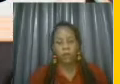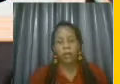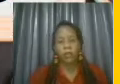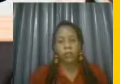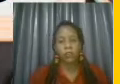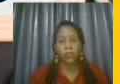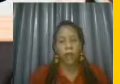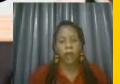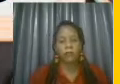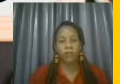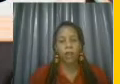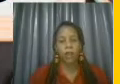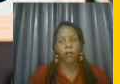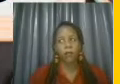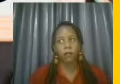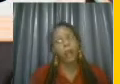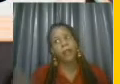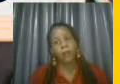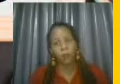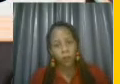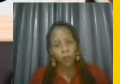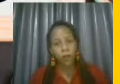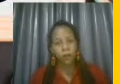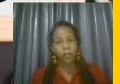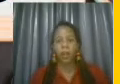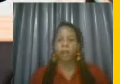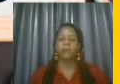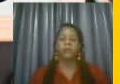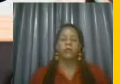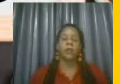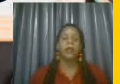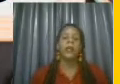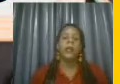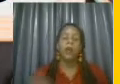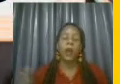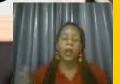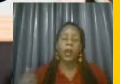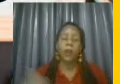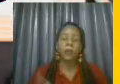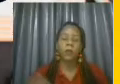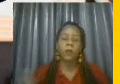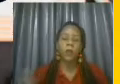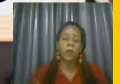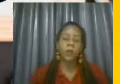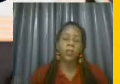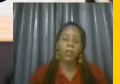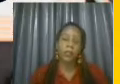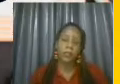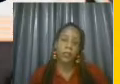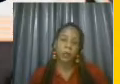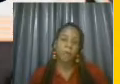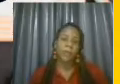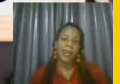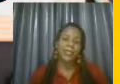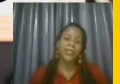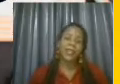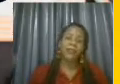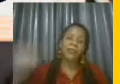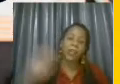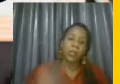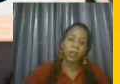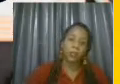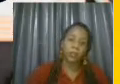traziam esses escravos, né? Até então eles não eram escravos, né? Então, quando eles traziam